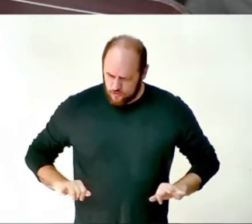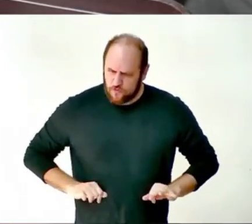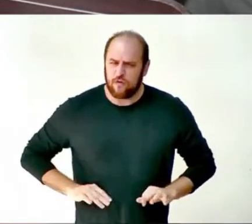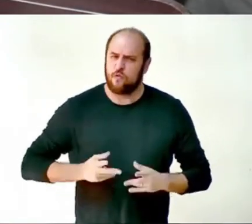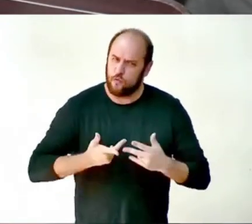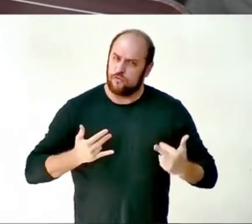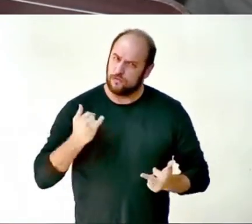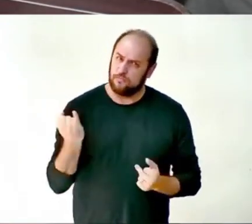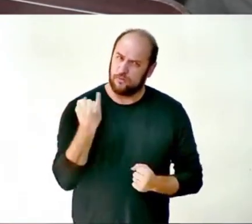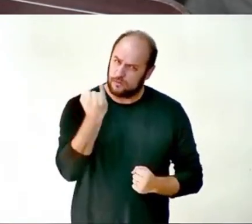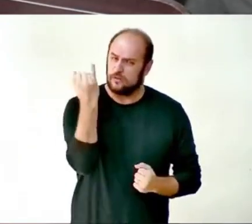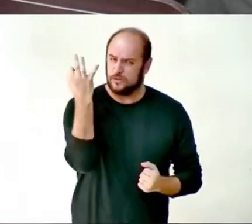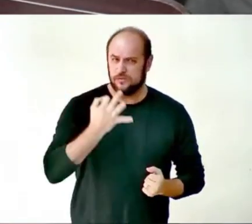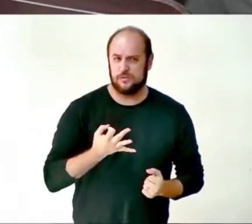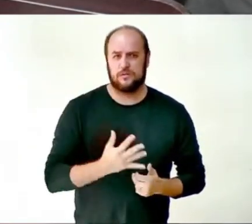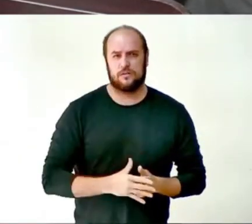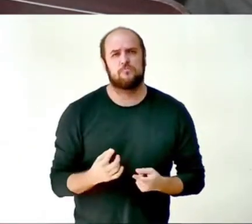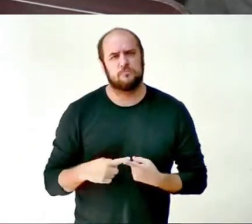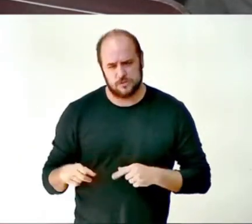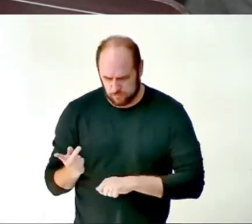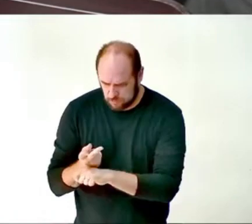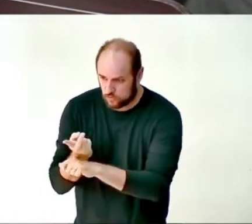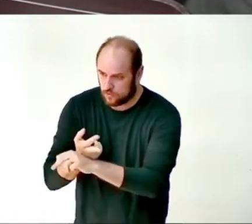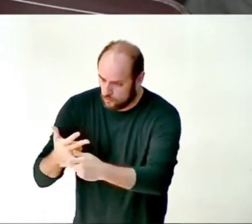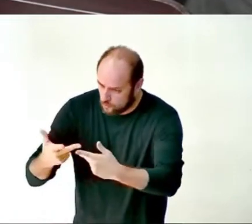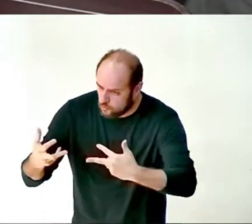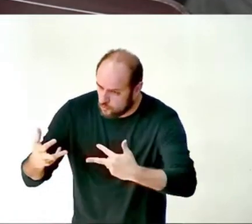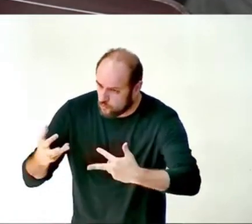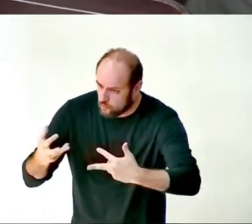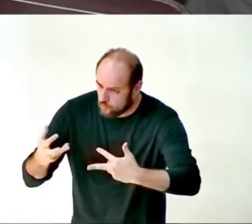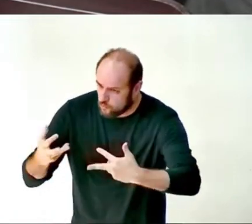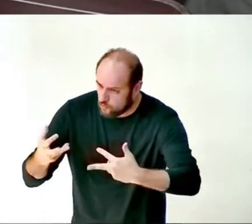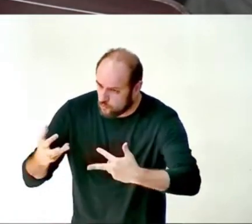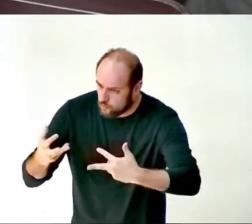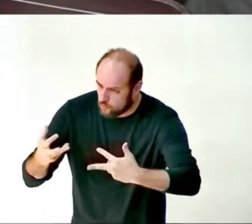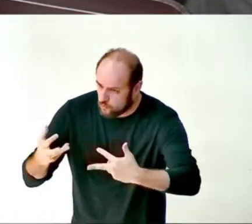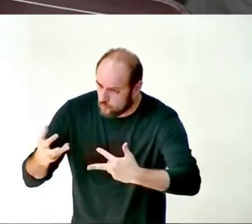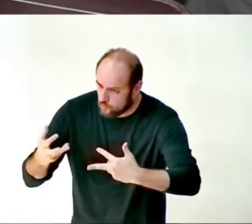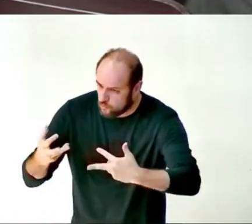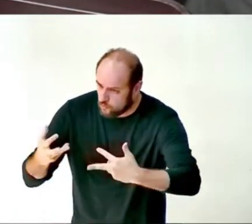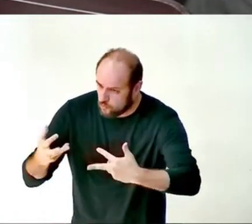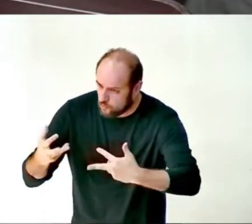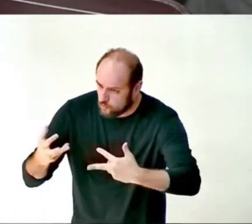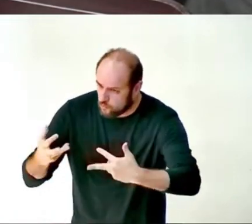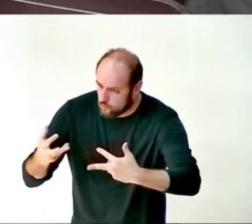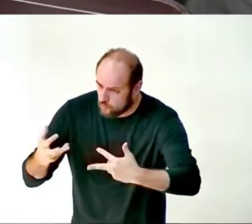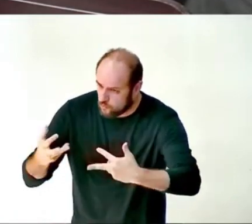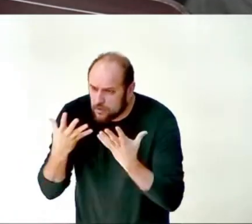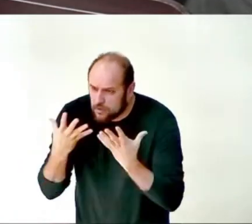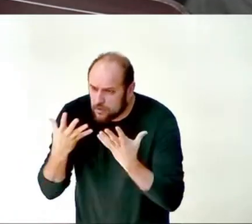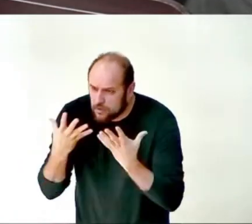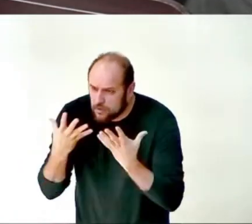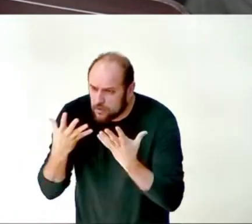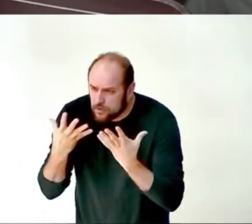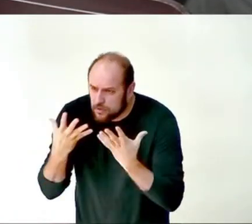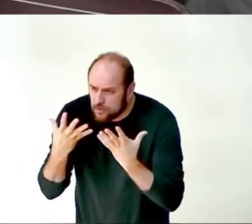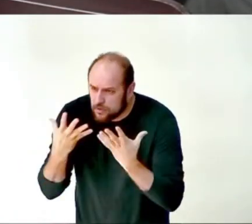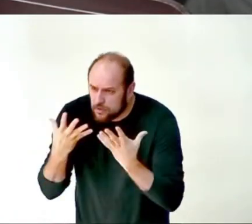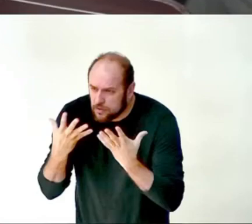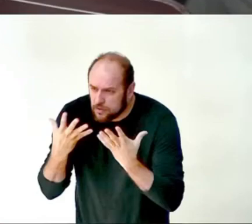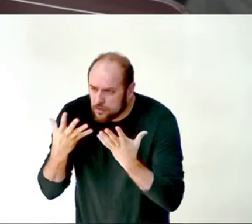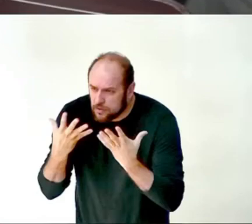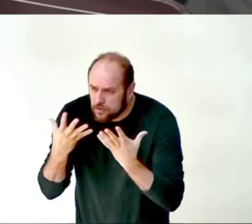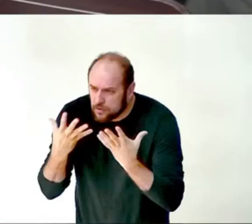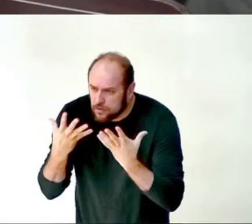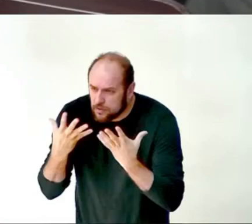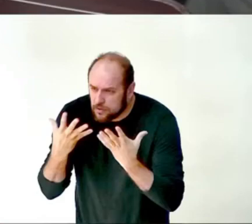pena sofrer, mas busque o bem. Busque o bem insistentemente. E ainda no capítulo 4, que é depois da passagem